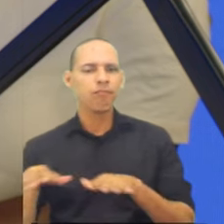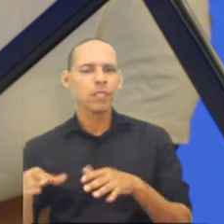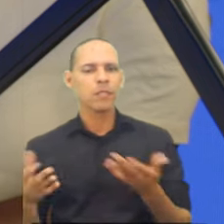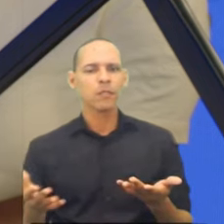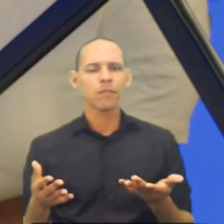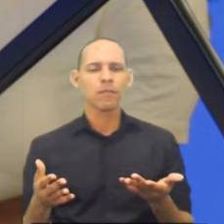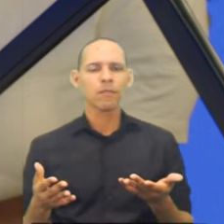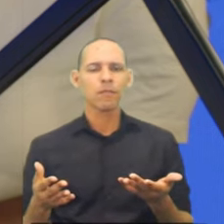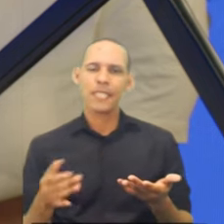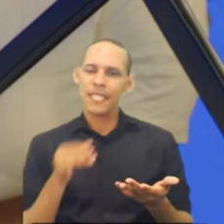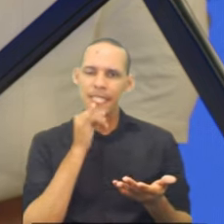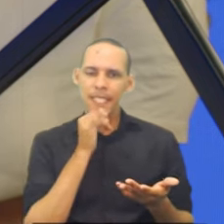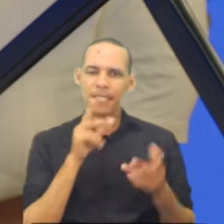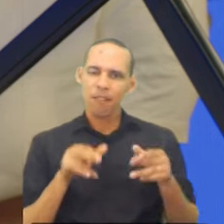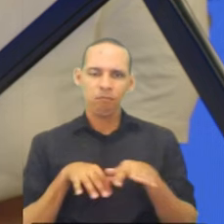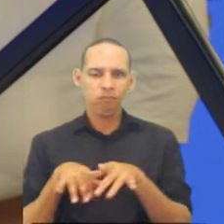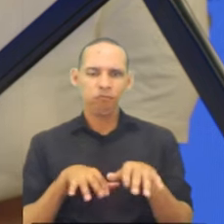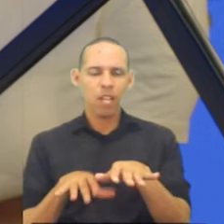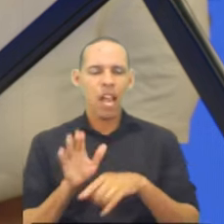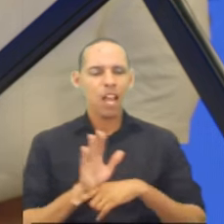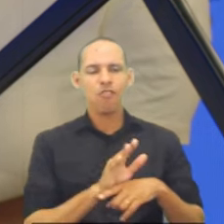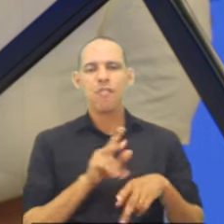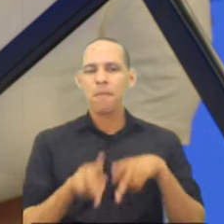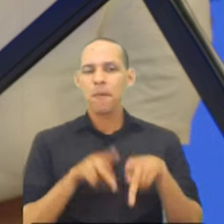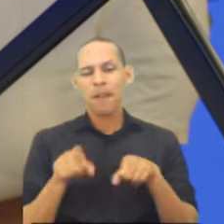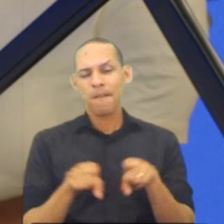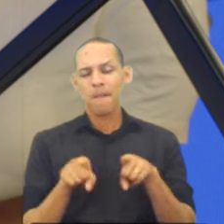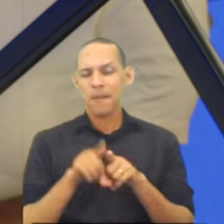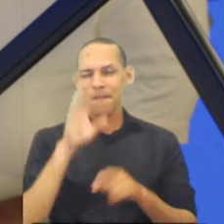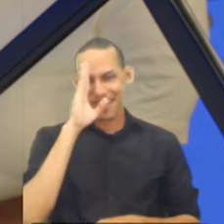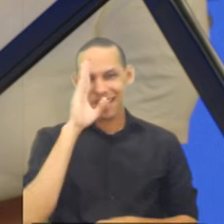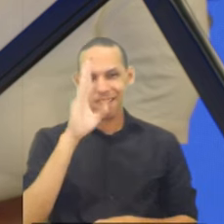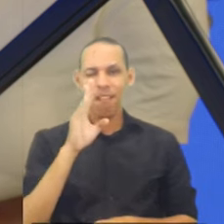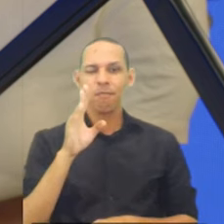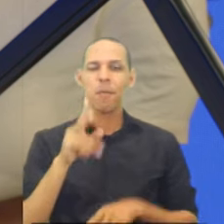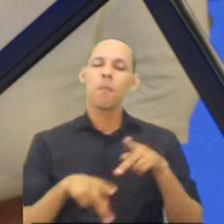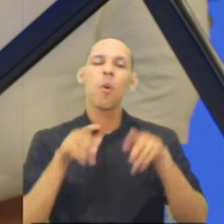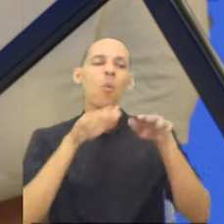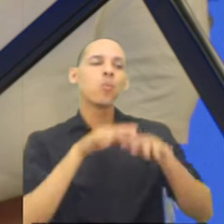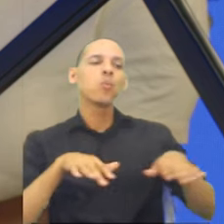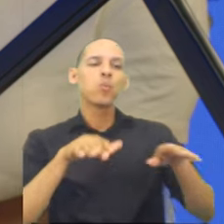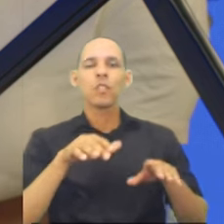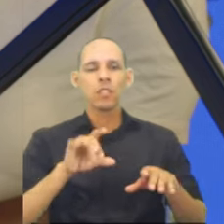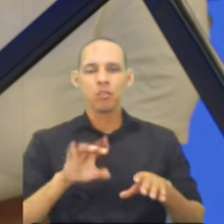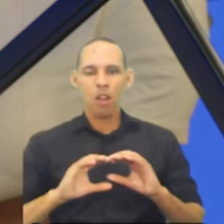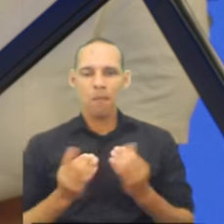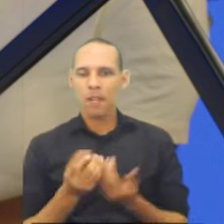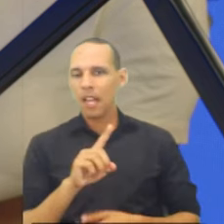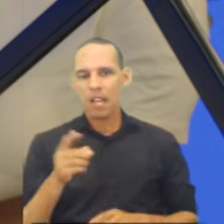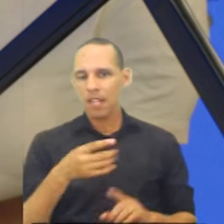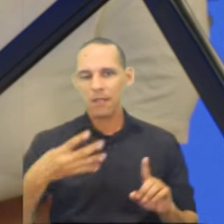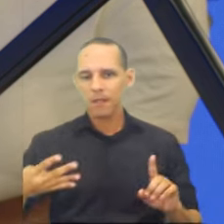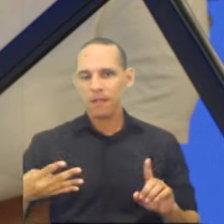e movimentos como da parada né paraa população mas também principalmente paraa população em geral e não só